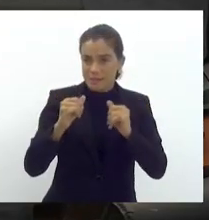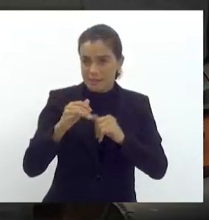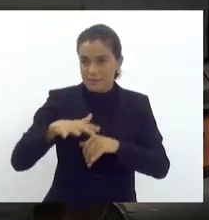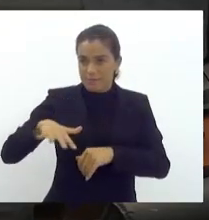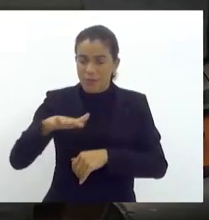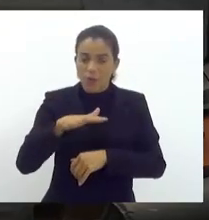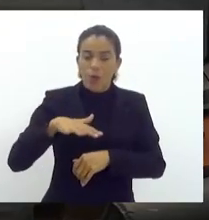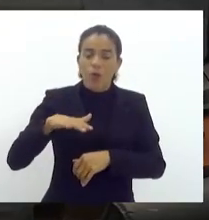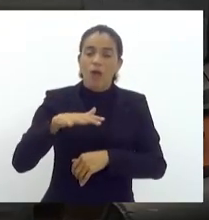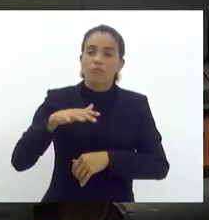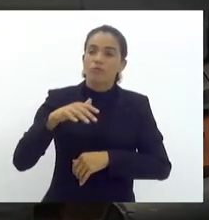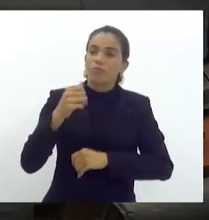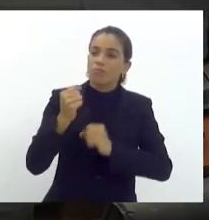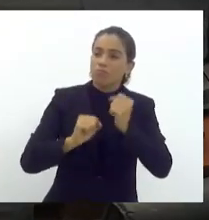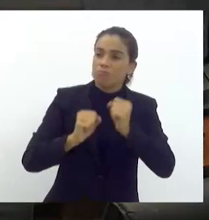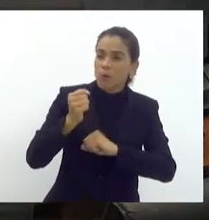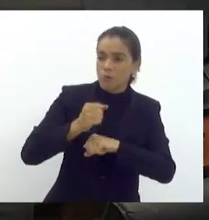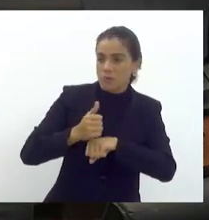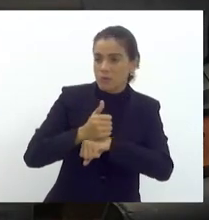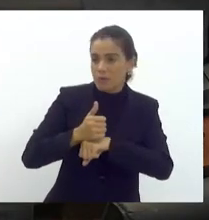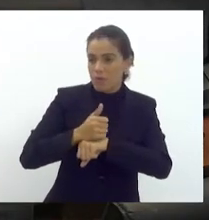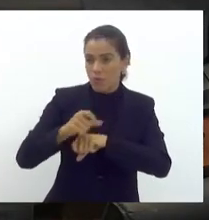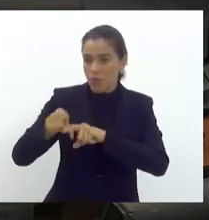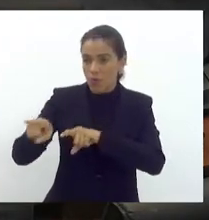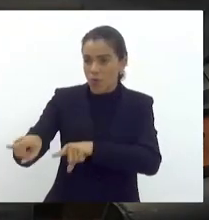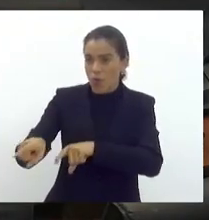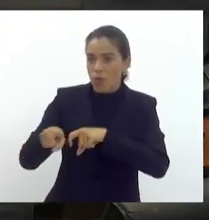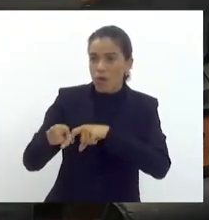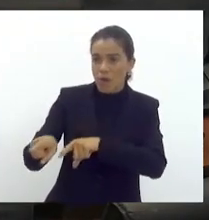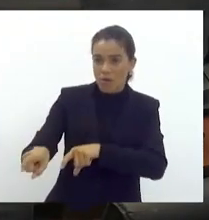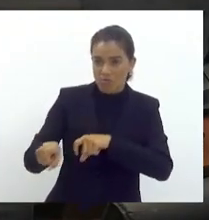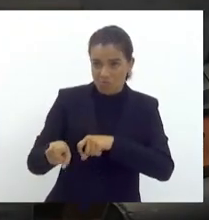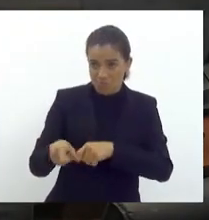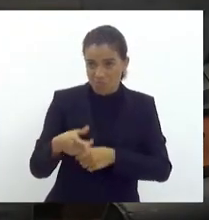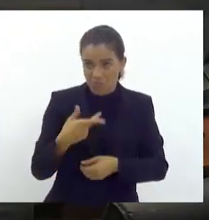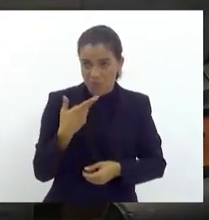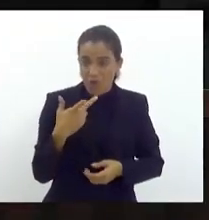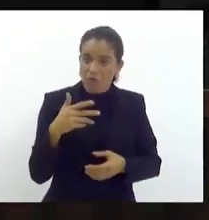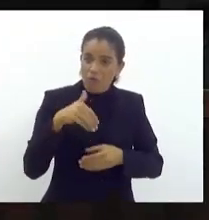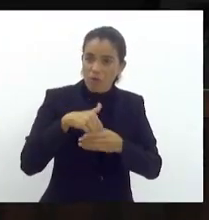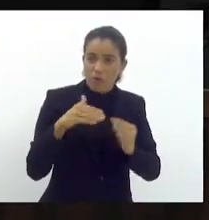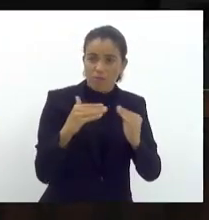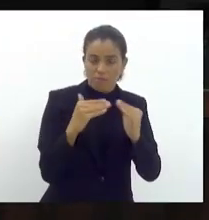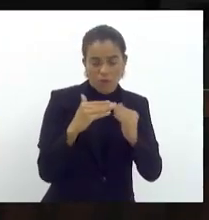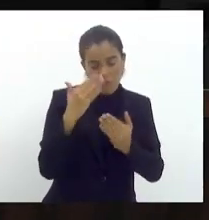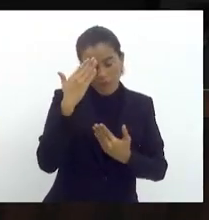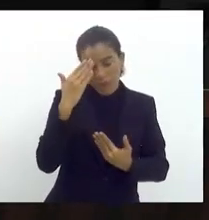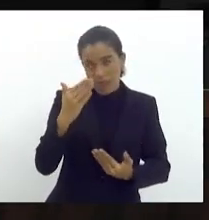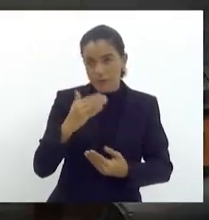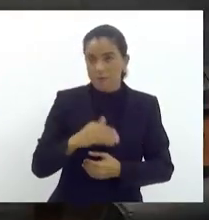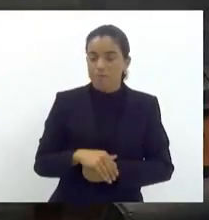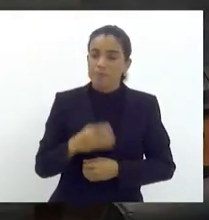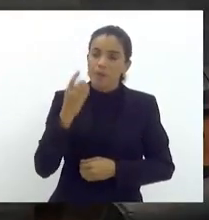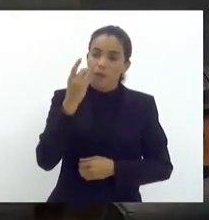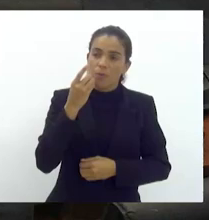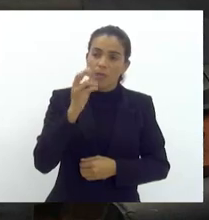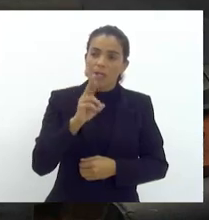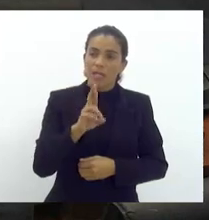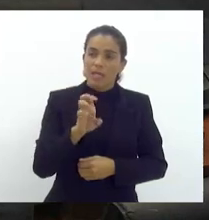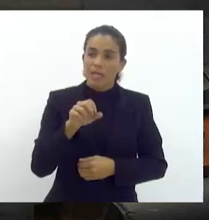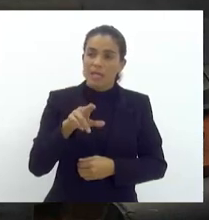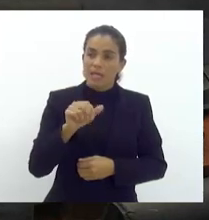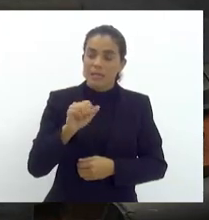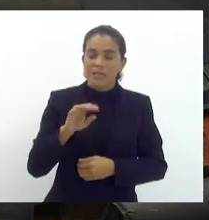estabelecimento de produção rural como gente mudou o entendimento e nós vamos voltar favorável também a matéria Muito obrigado Deputado Yuri Deputado Renatinho por favor senhor presidente